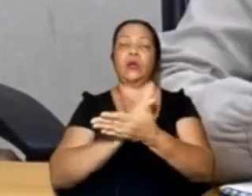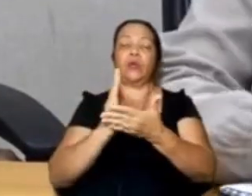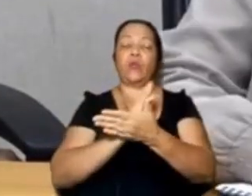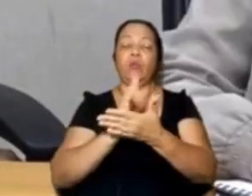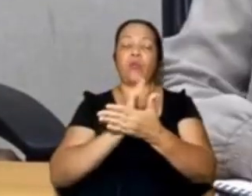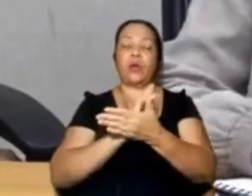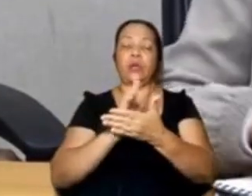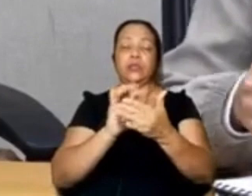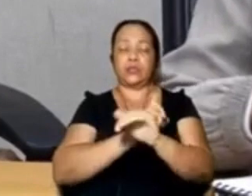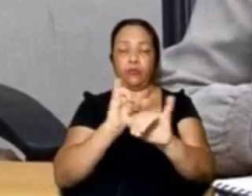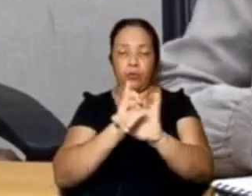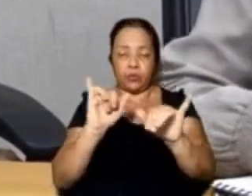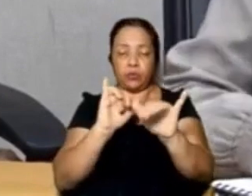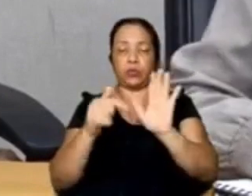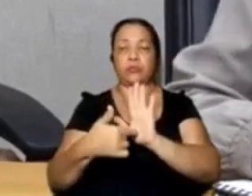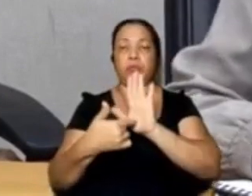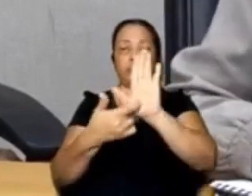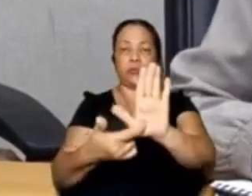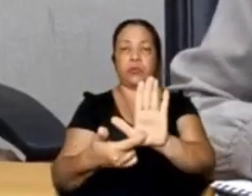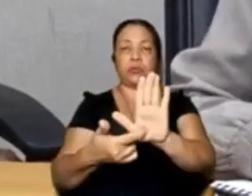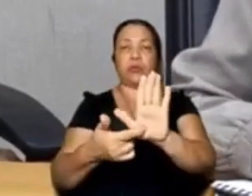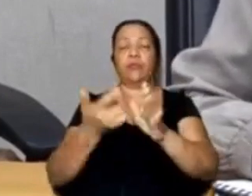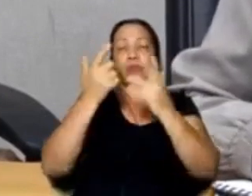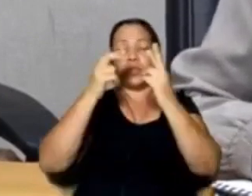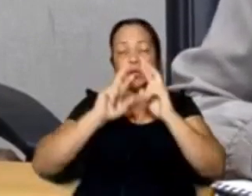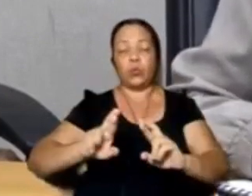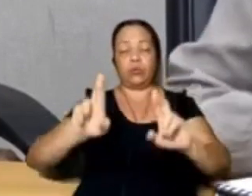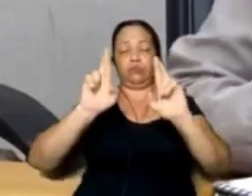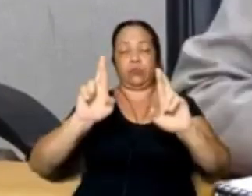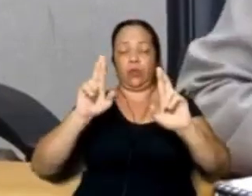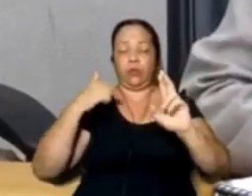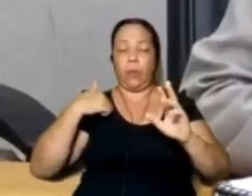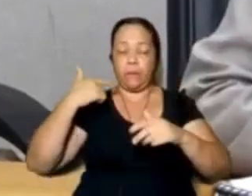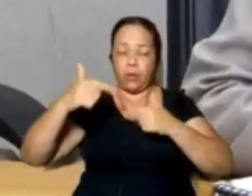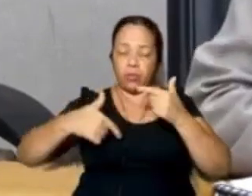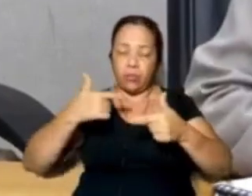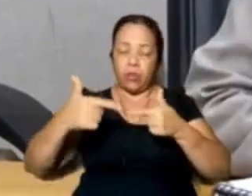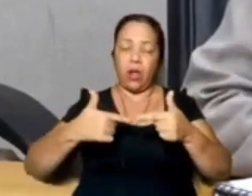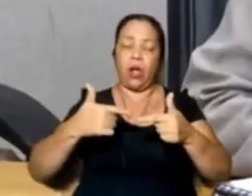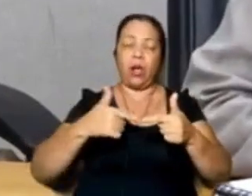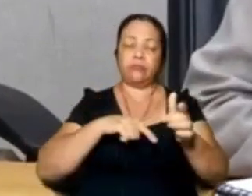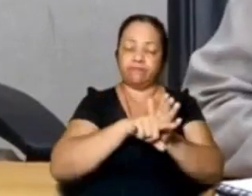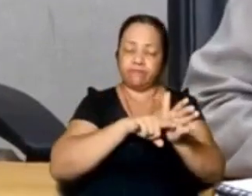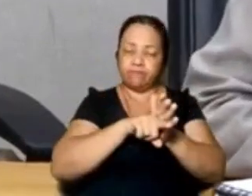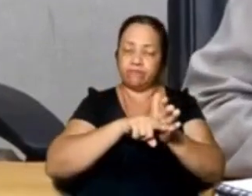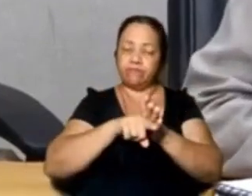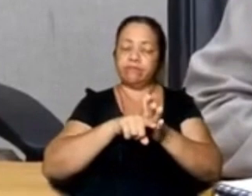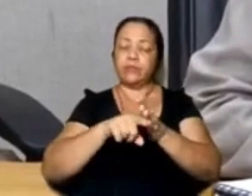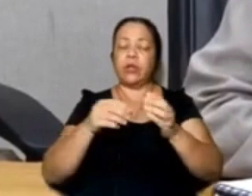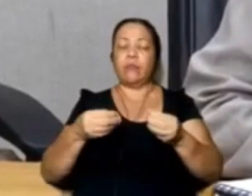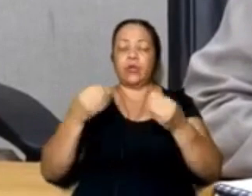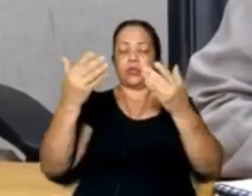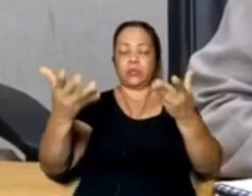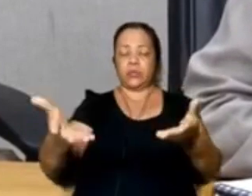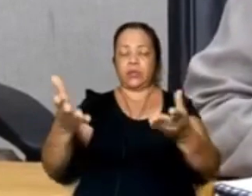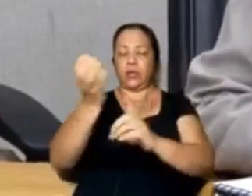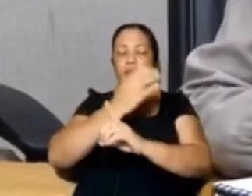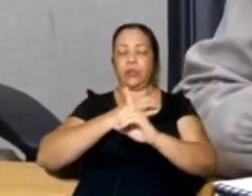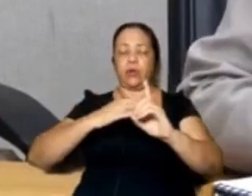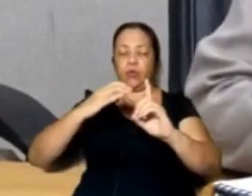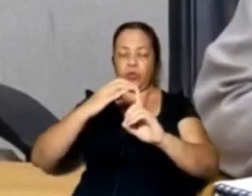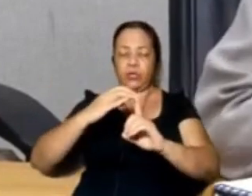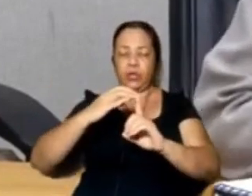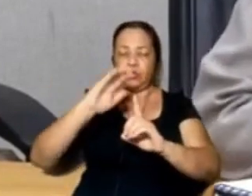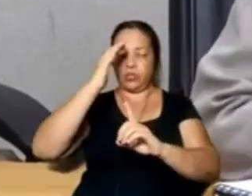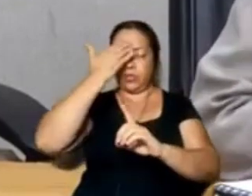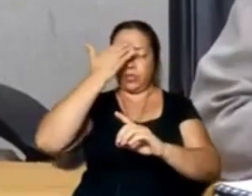e eu espero que esse trabalho venha dar à luta da comunidade, né, mais substância,